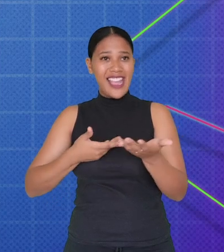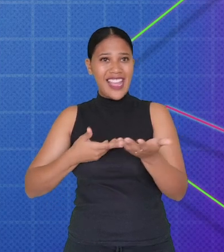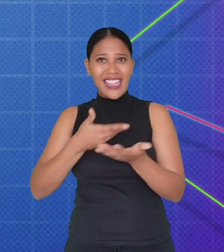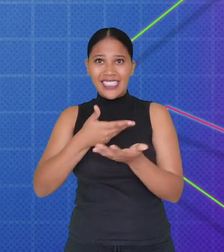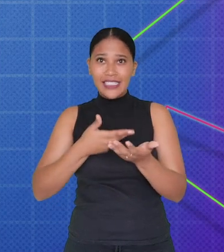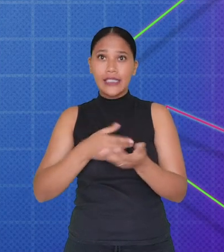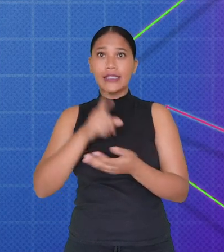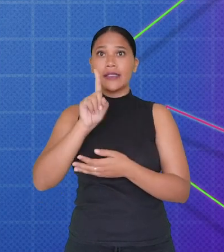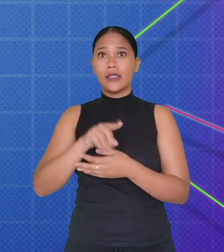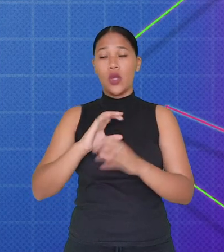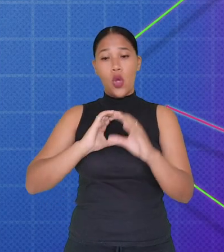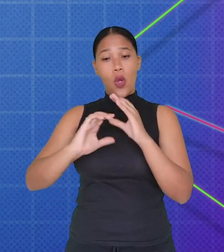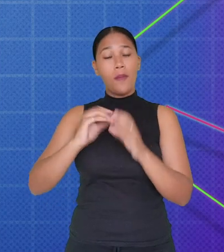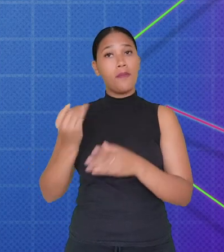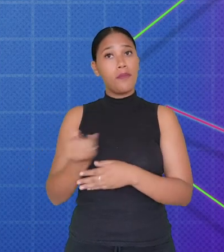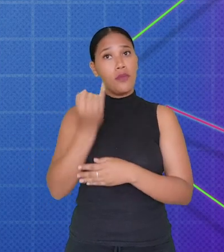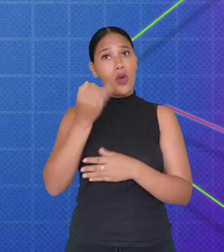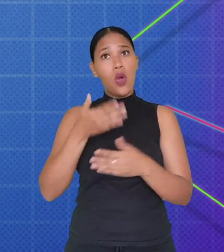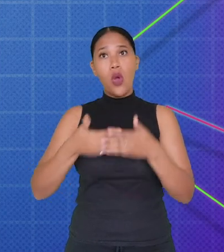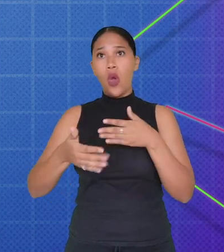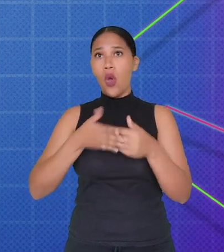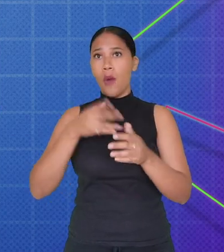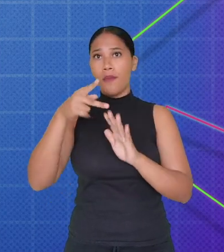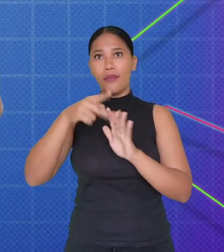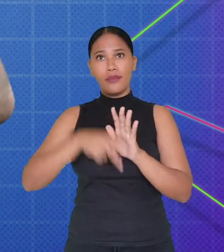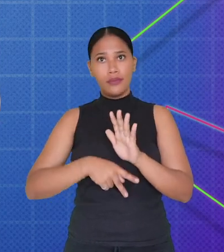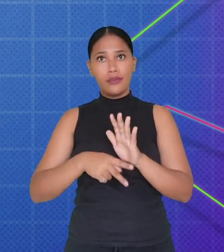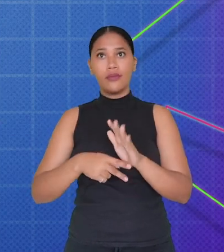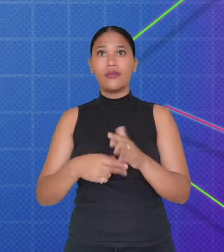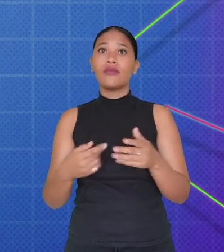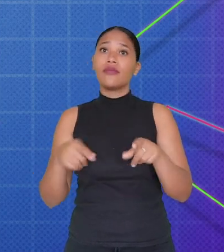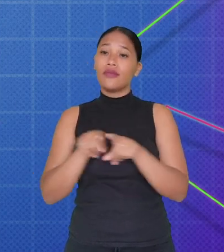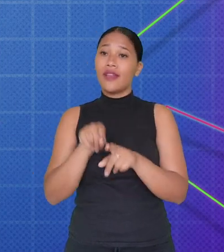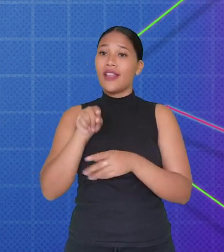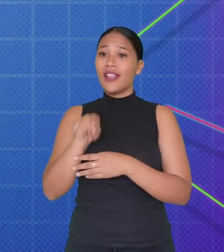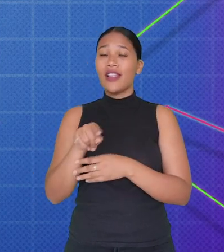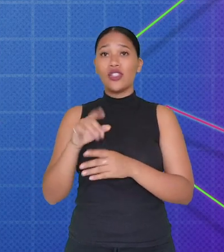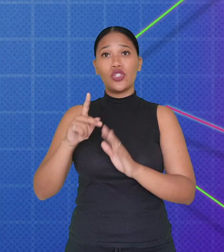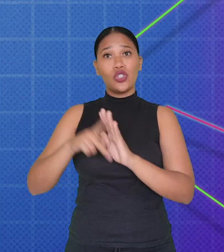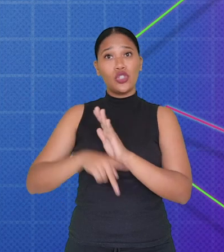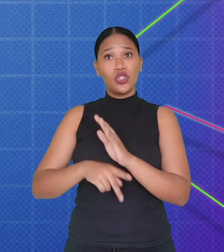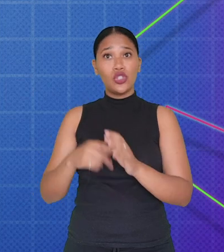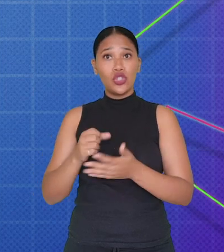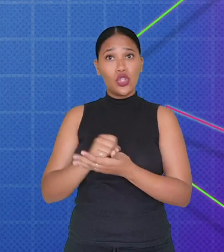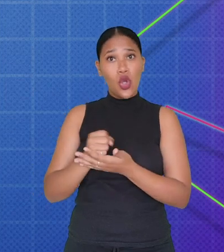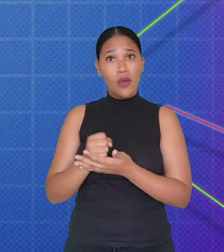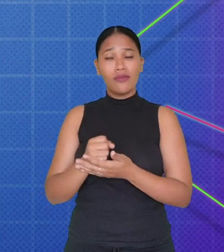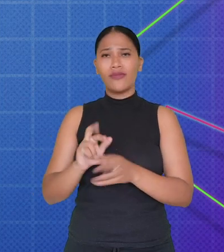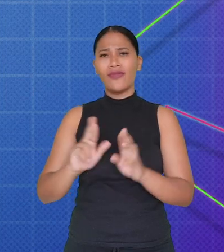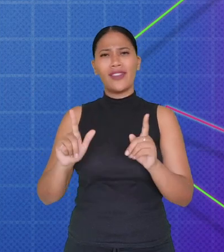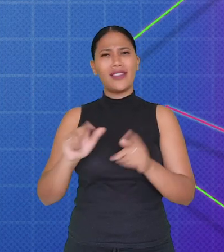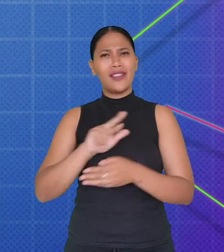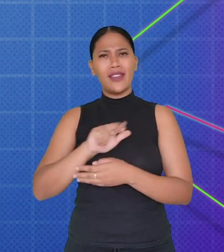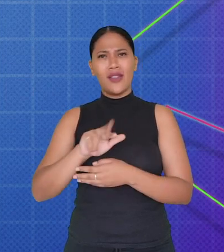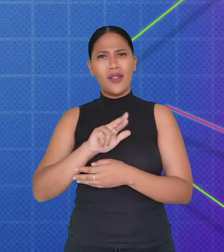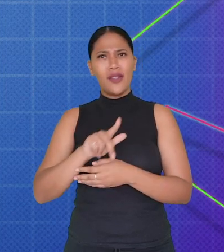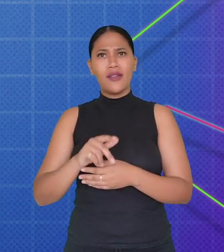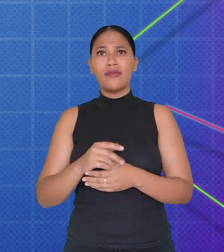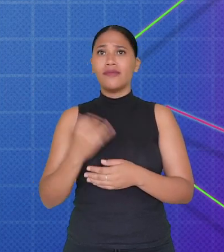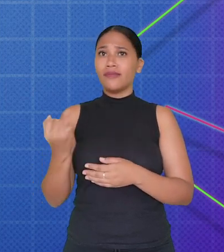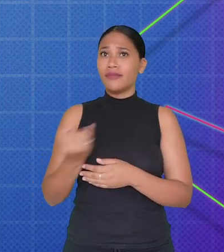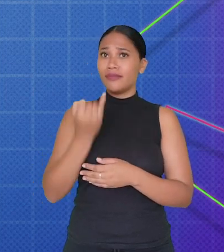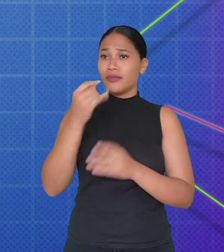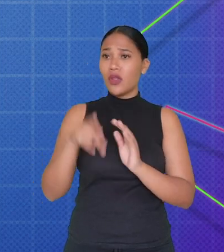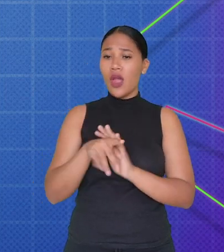a comunicação é um aspecto fundamental em qualquer projeto e na produção de jogos isso não é diferente é essencial